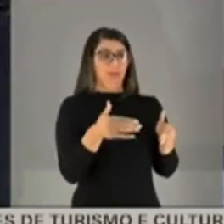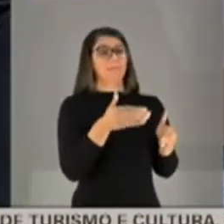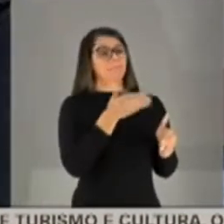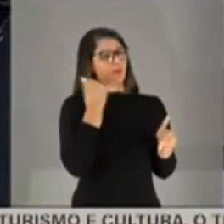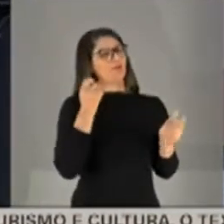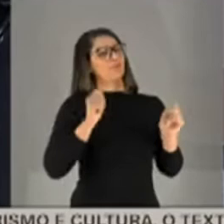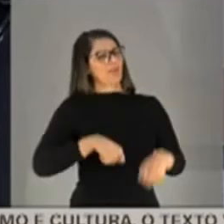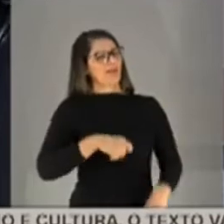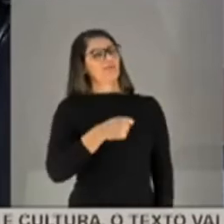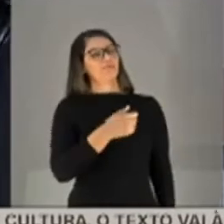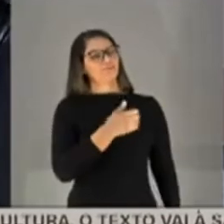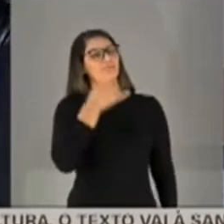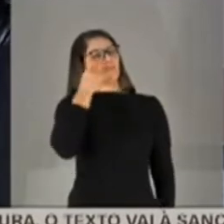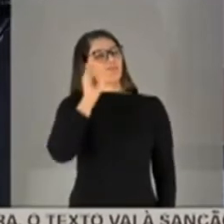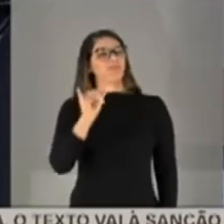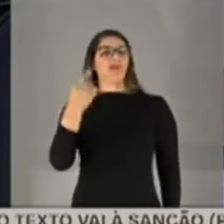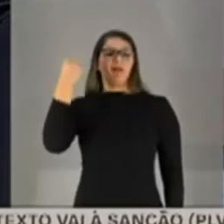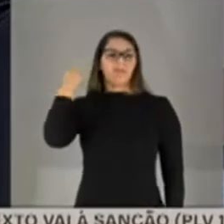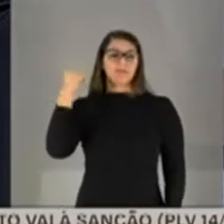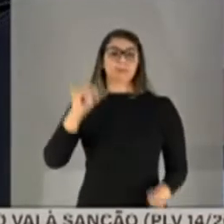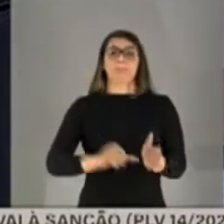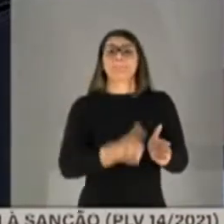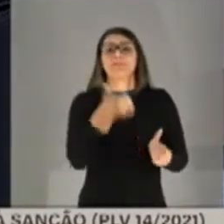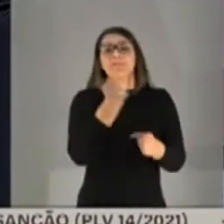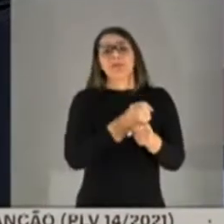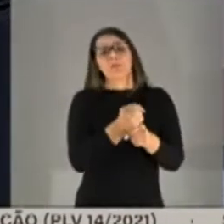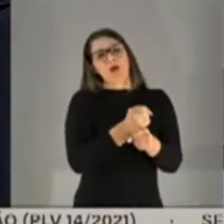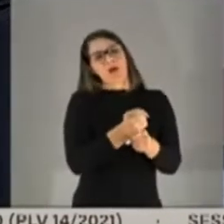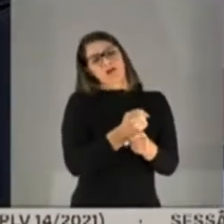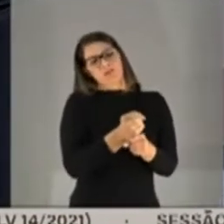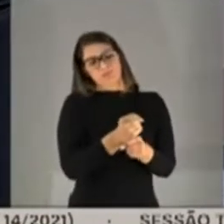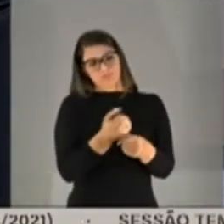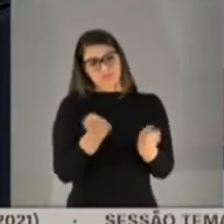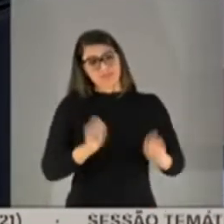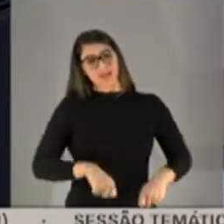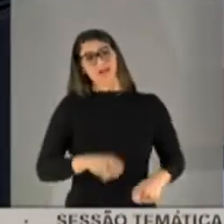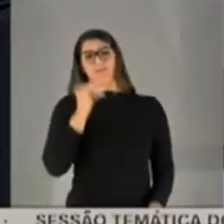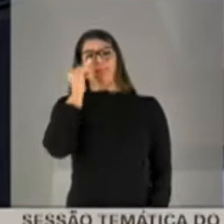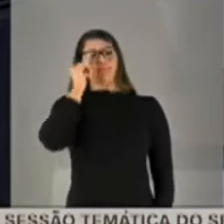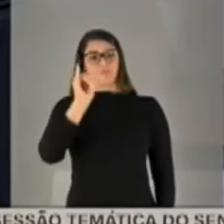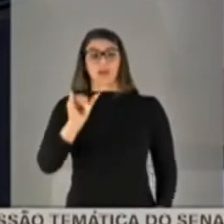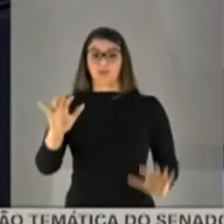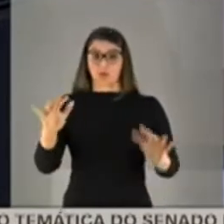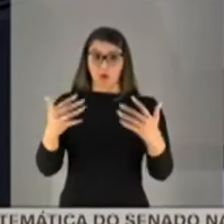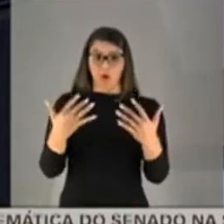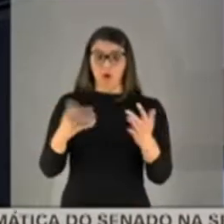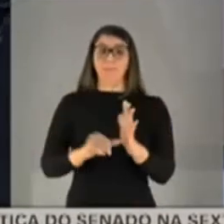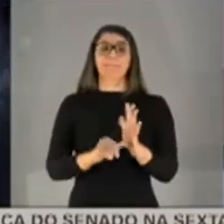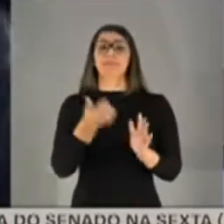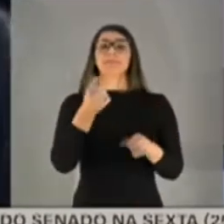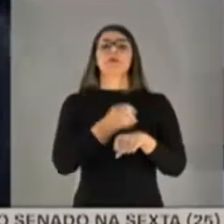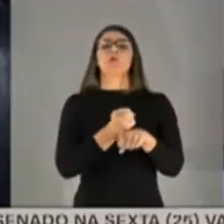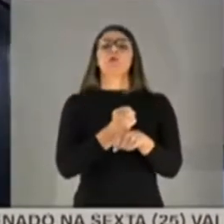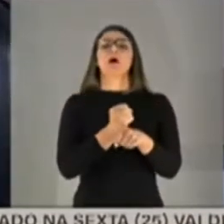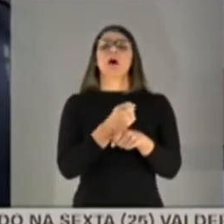evitáveis por medidas não farmacológicas no primeiro ano da pandemia. E eu já chamo a atenção, já nesse momento, o que eu quero dizer com o primeiro ano da